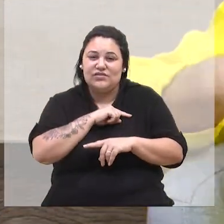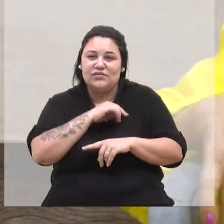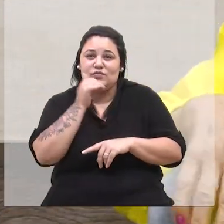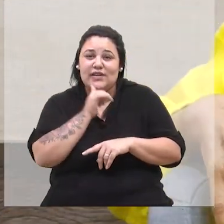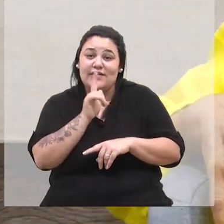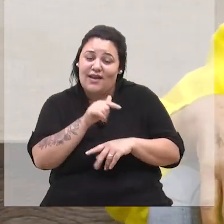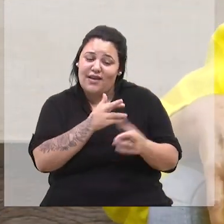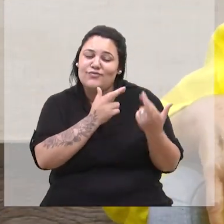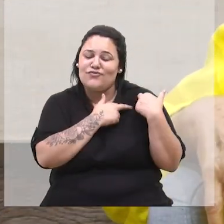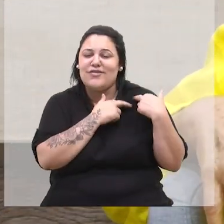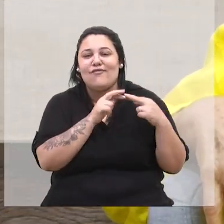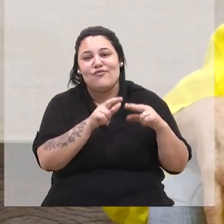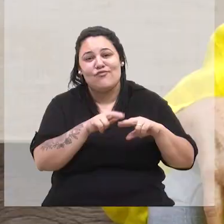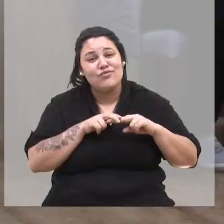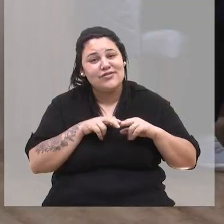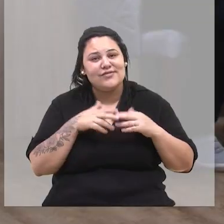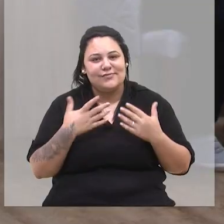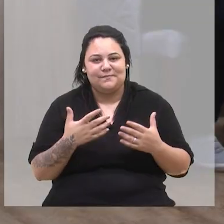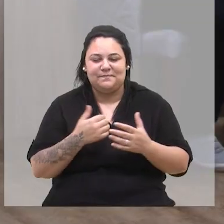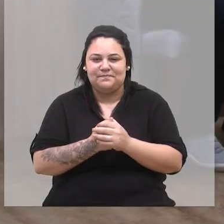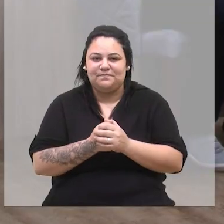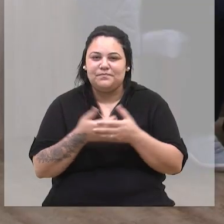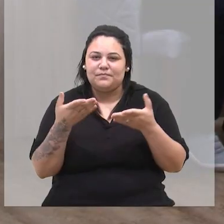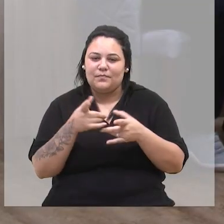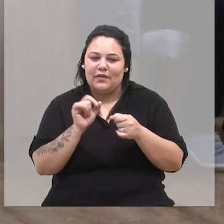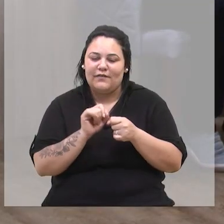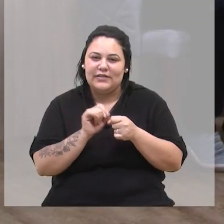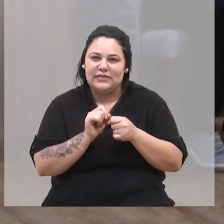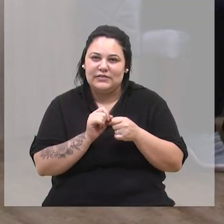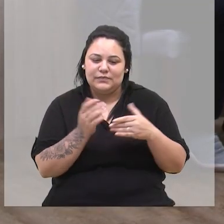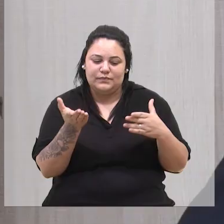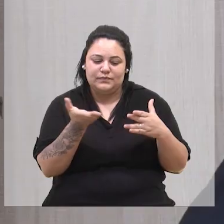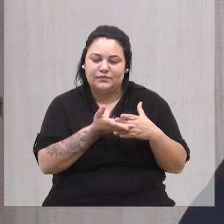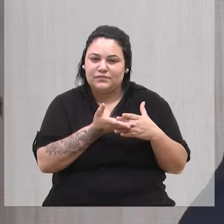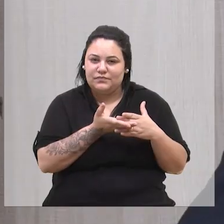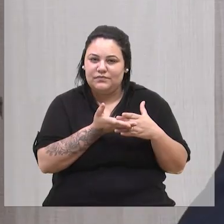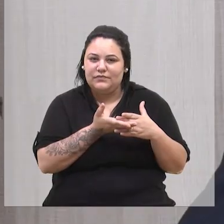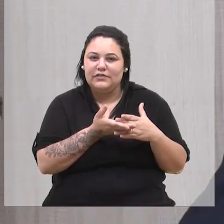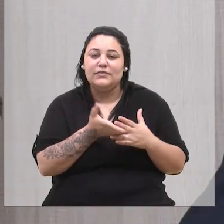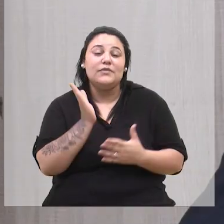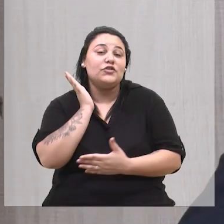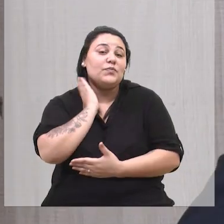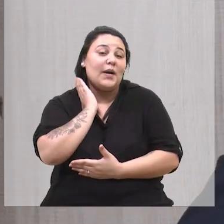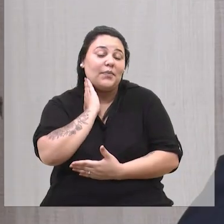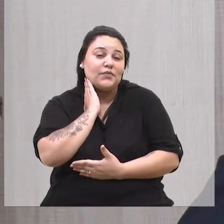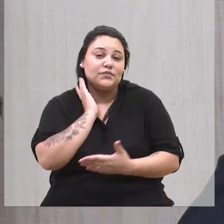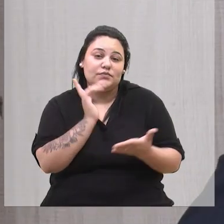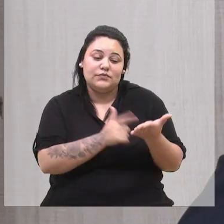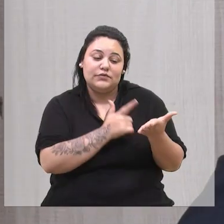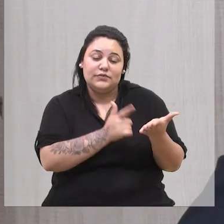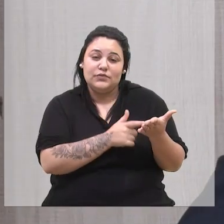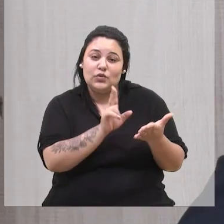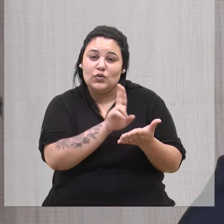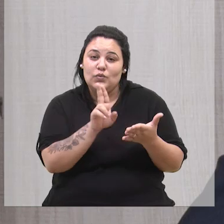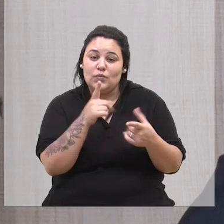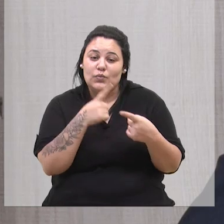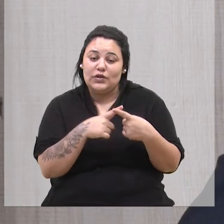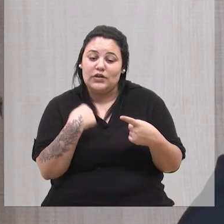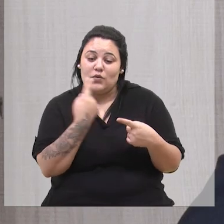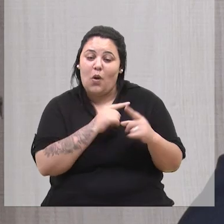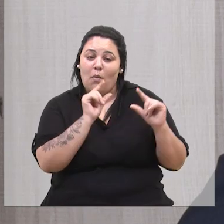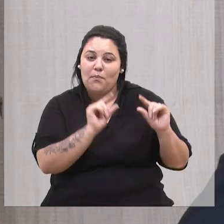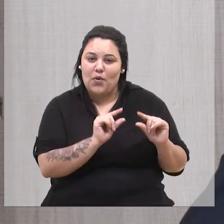somos muito responsáveis por isso. Professora, vamos fazer uma breve pausa aqui no nosso bate-papo em torno do livro Por que